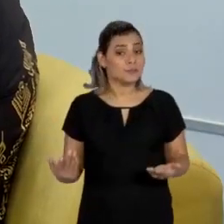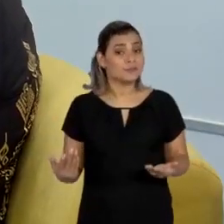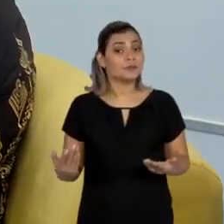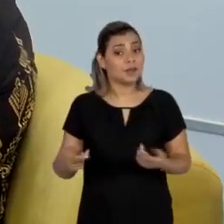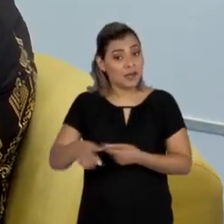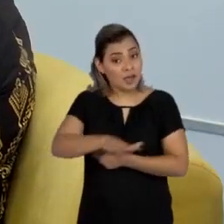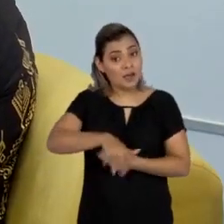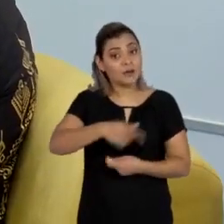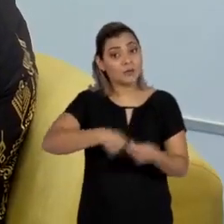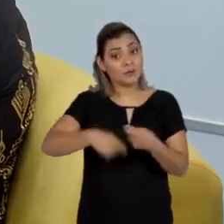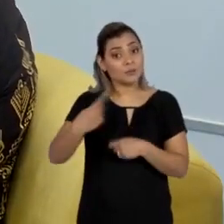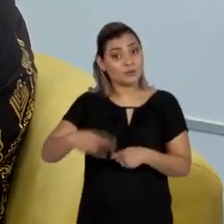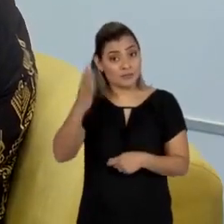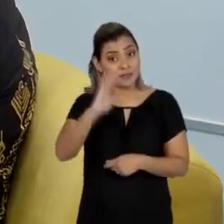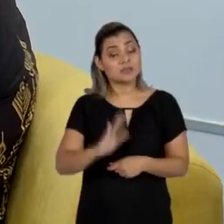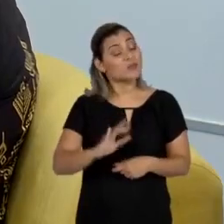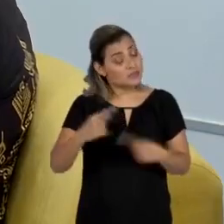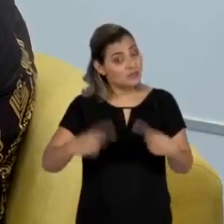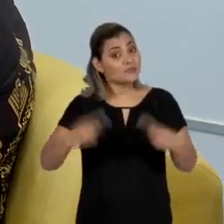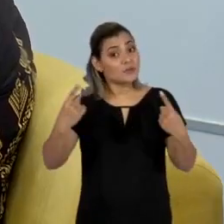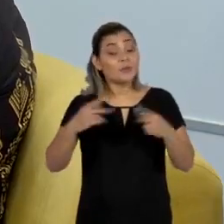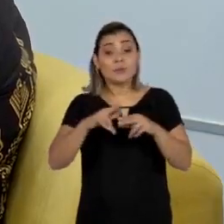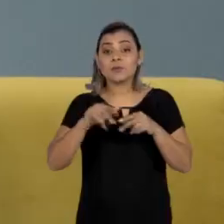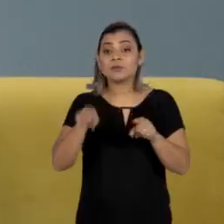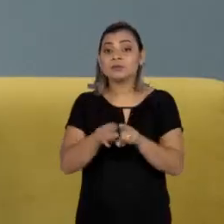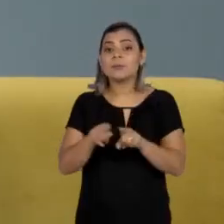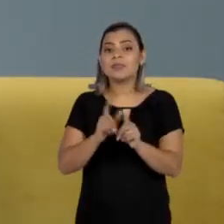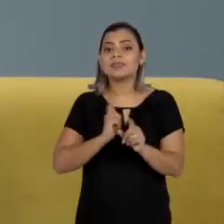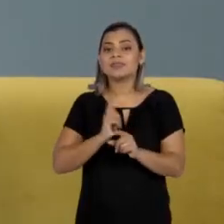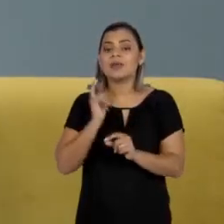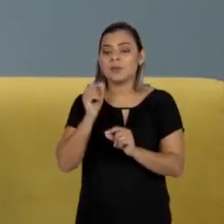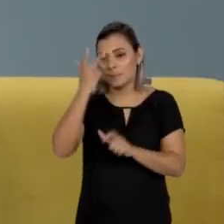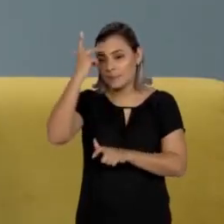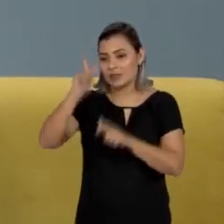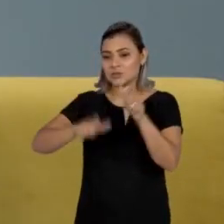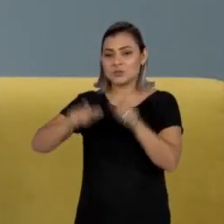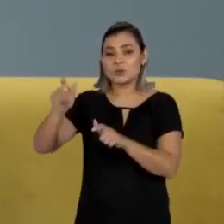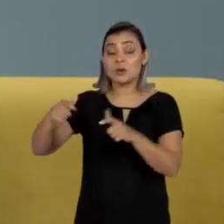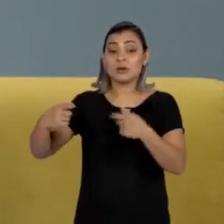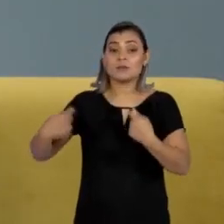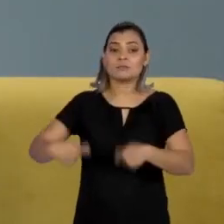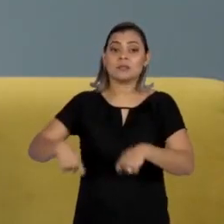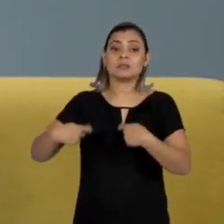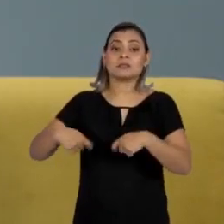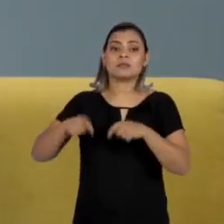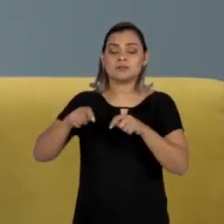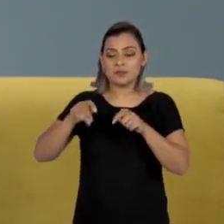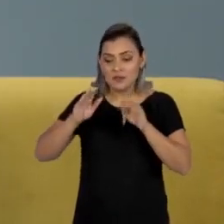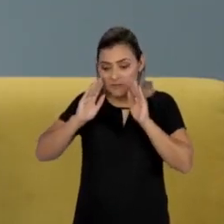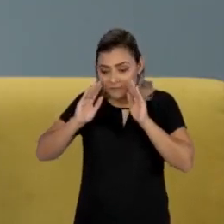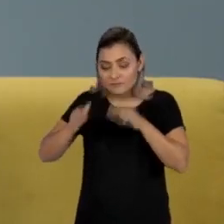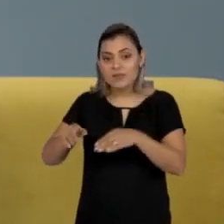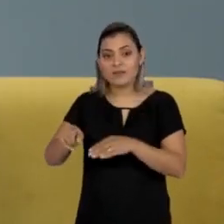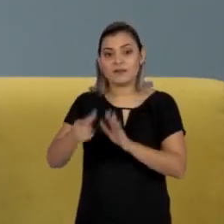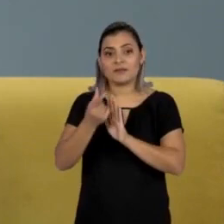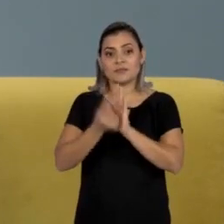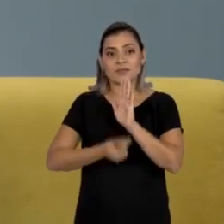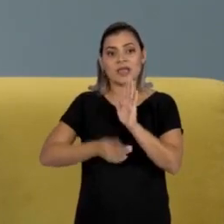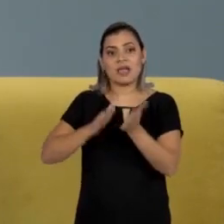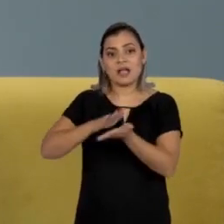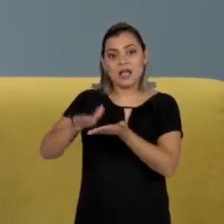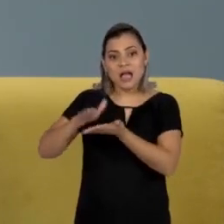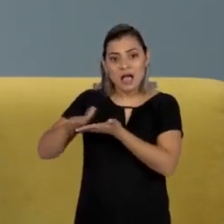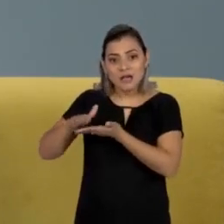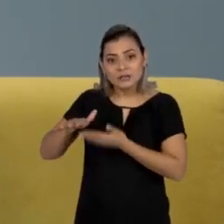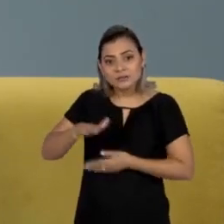da economia brasileira, né? Mas a gente também tem os casos das pessoas que precisam olhar para esses gastos